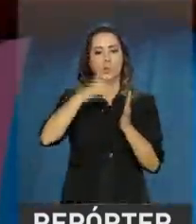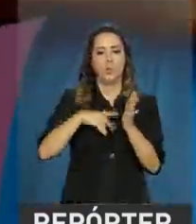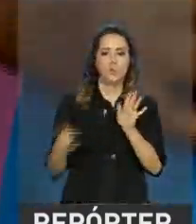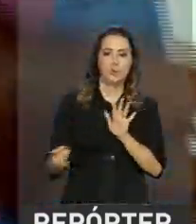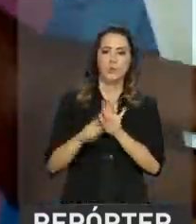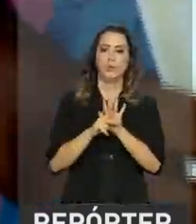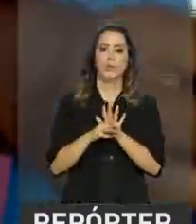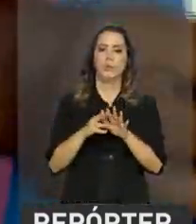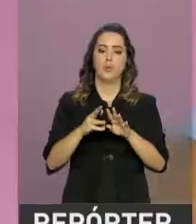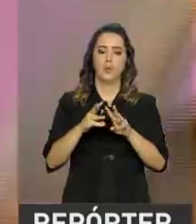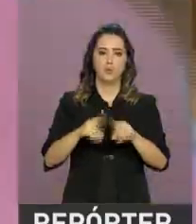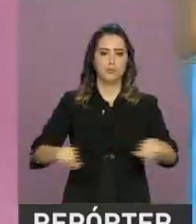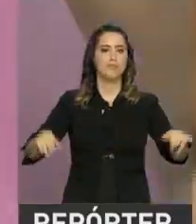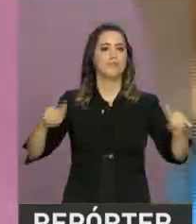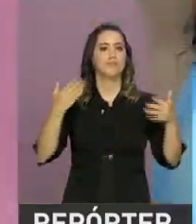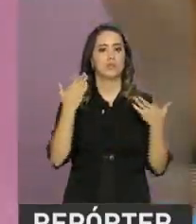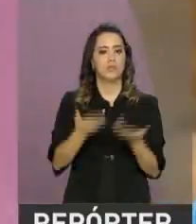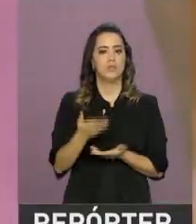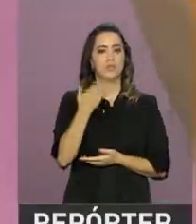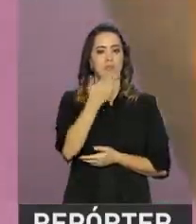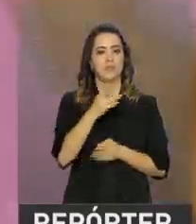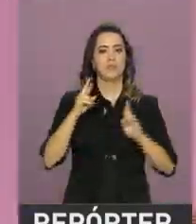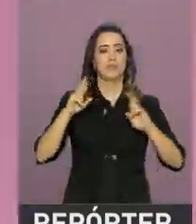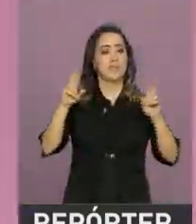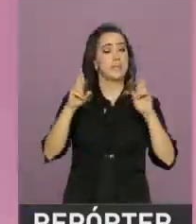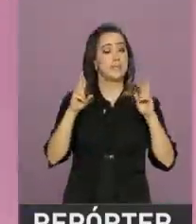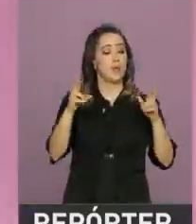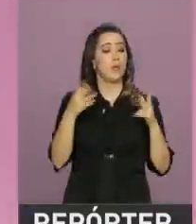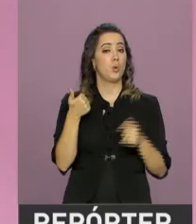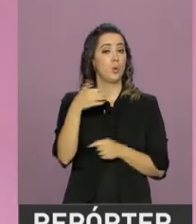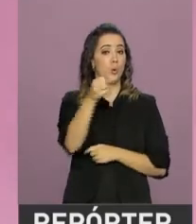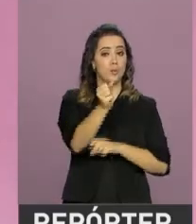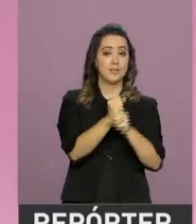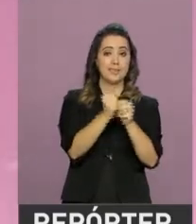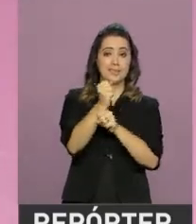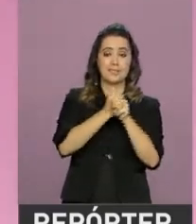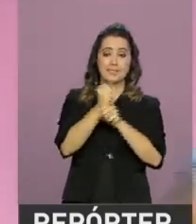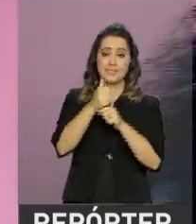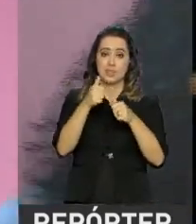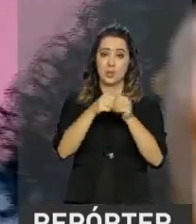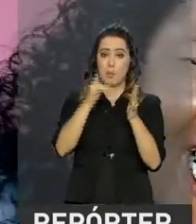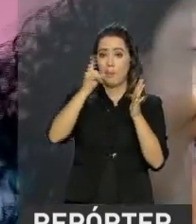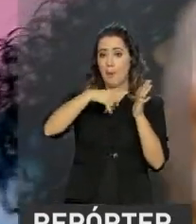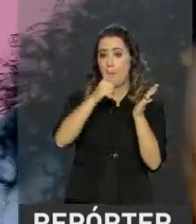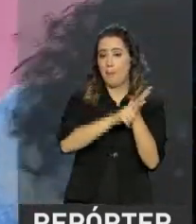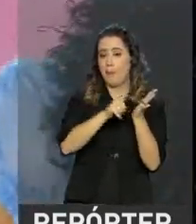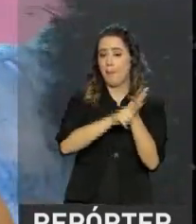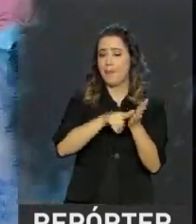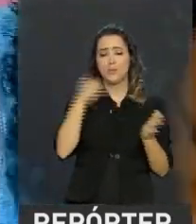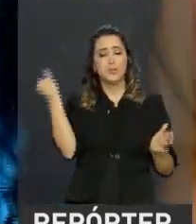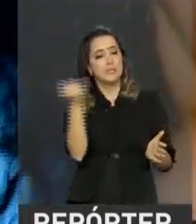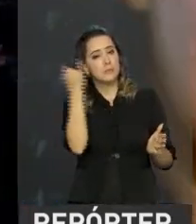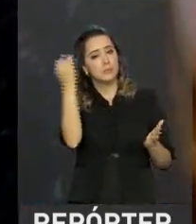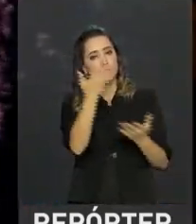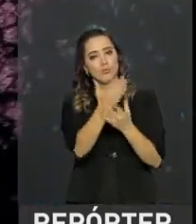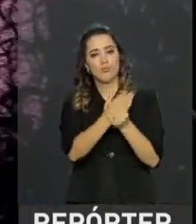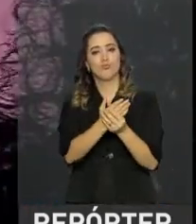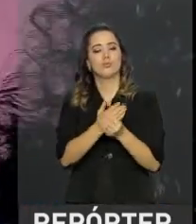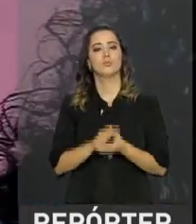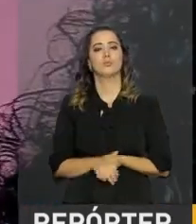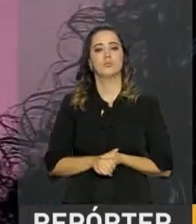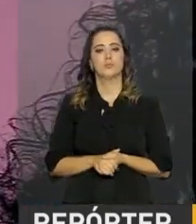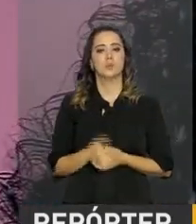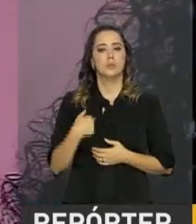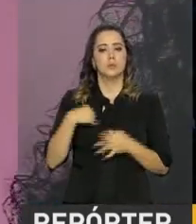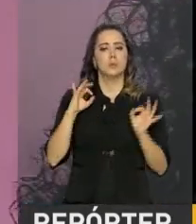lugar em que vivem como a sinéia que esperou 16 anos para ter esse pedaço de papel tão importante em mãos dever